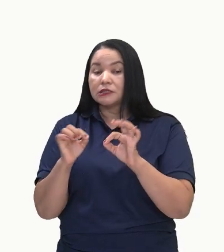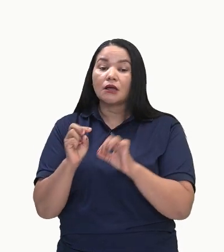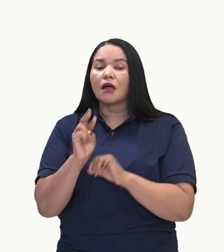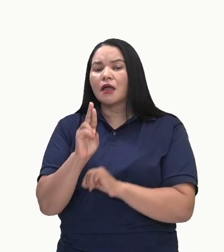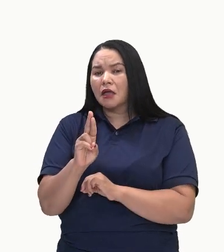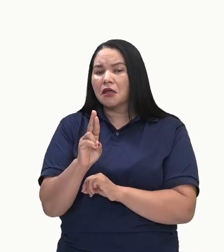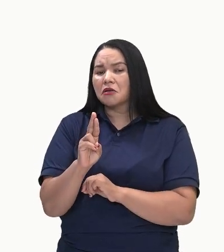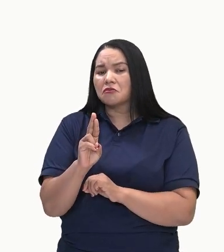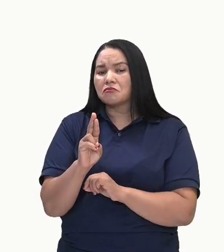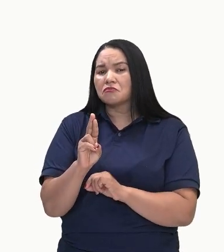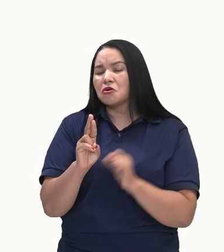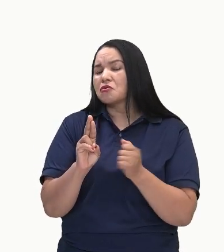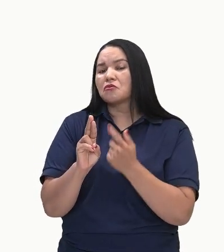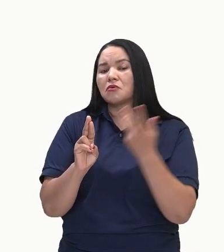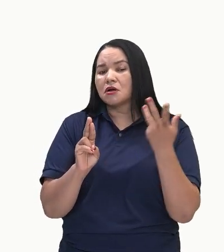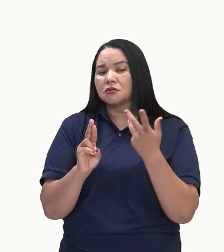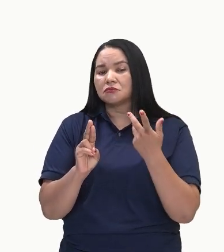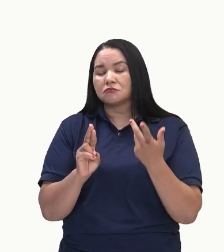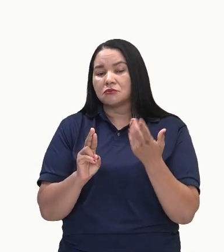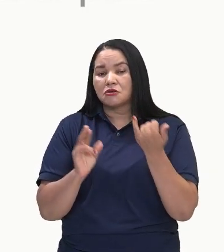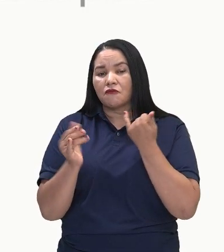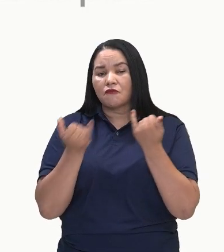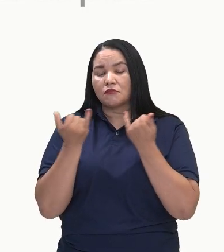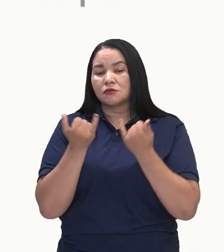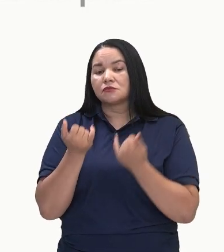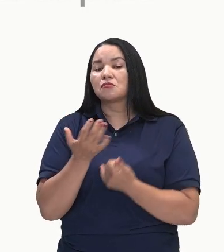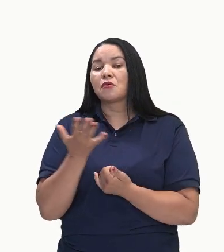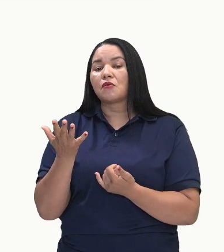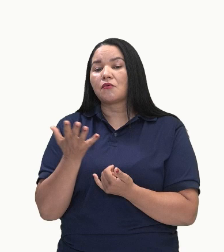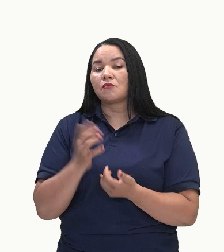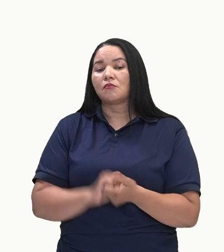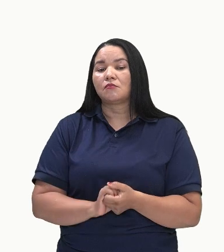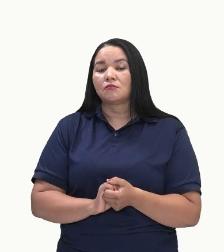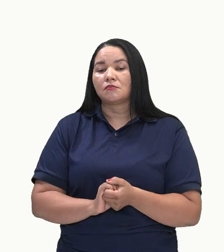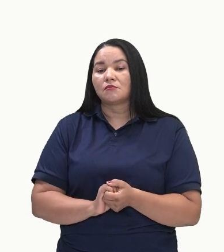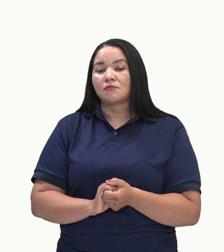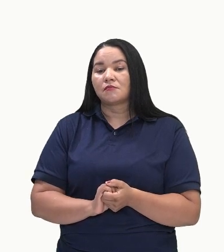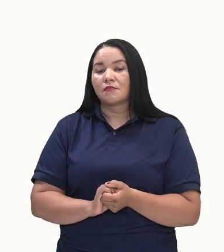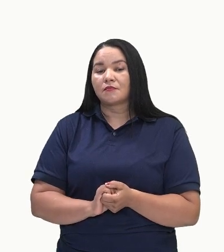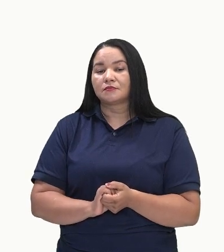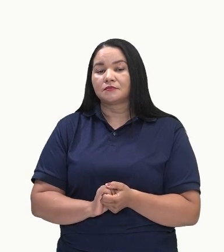pista externa, bora ver quanto ele mede? Vamos lá na nossa imagem.